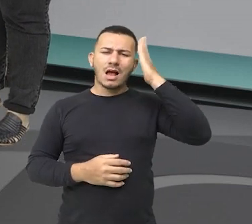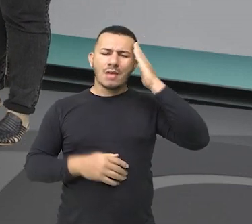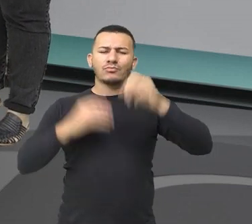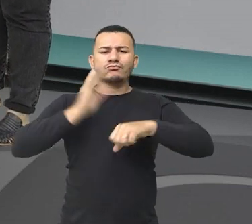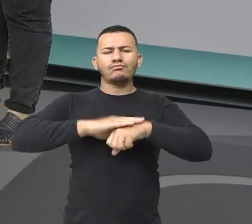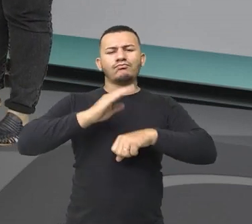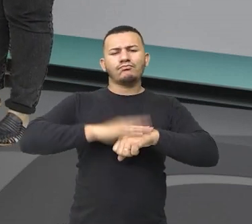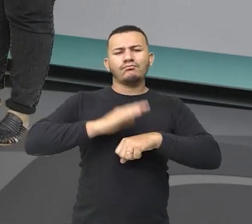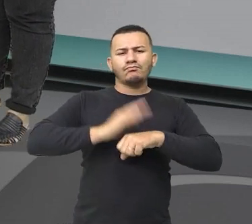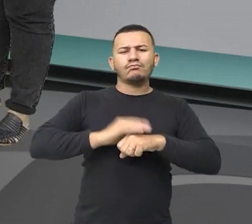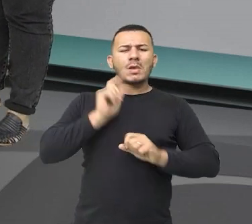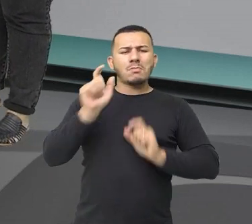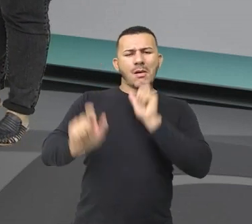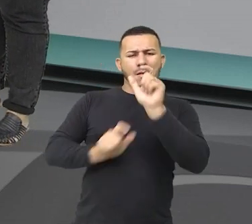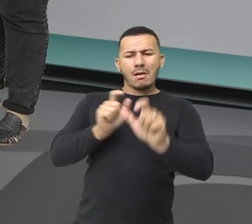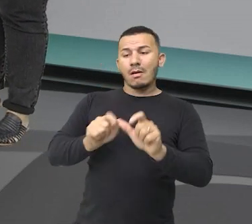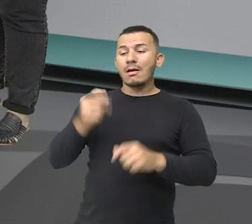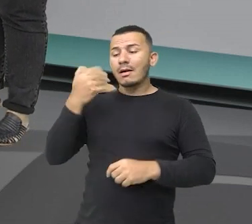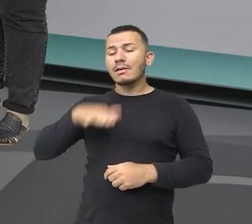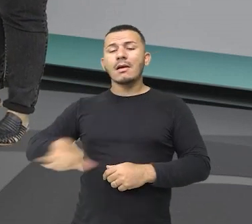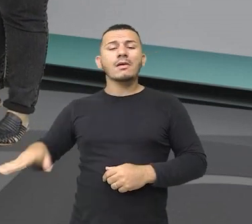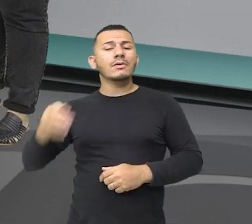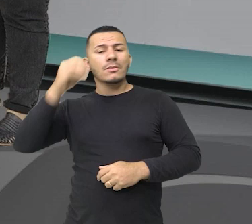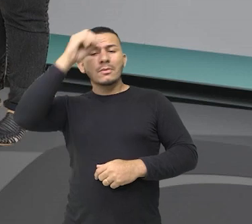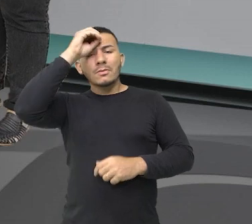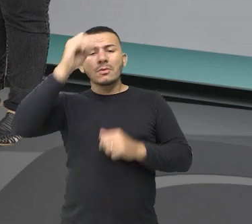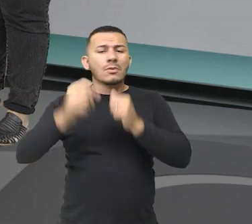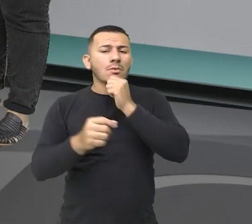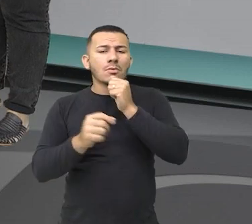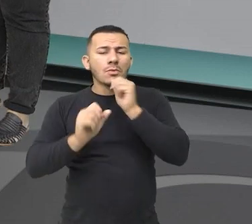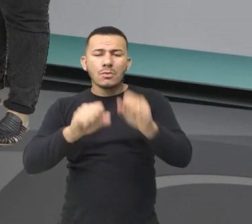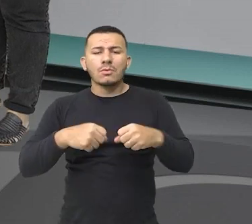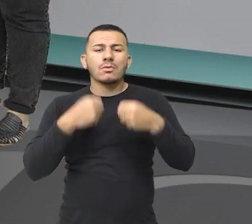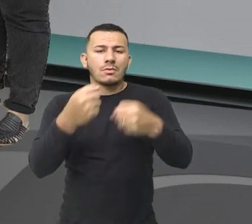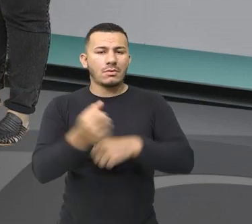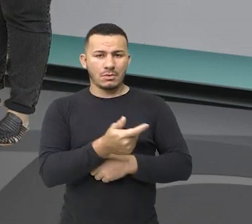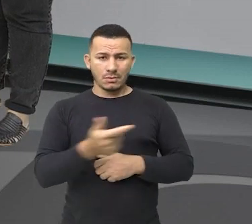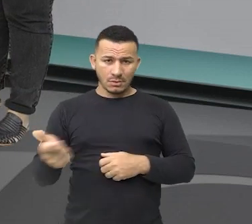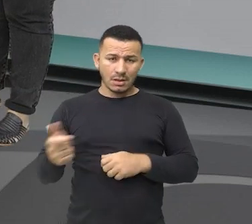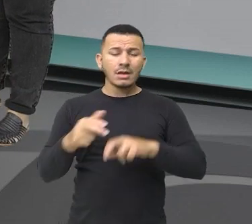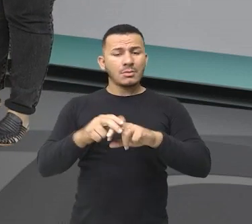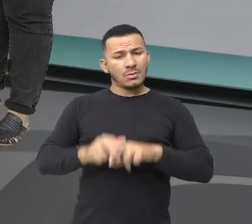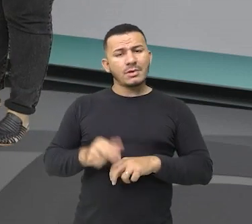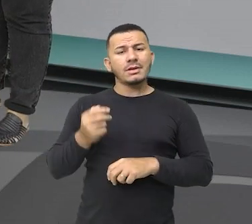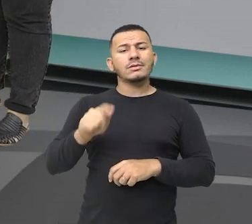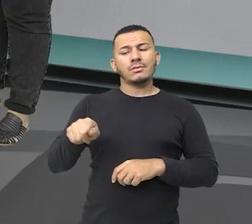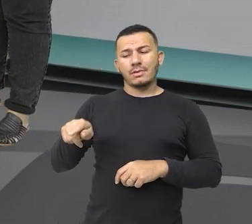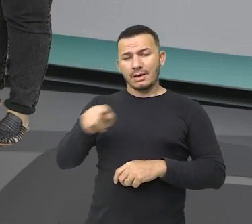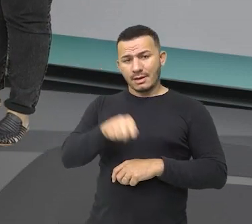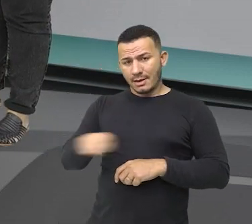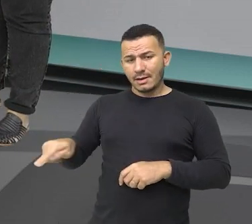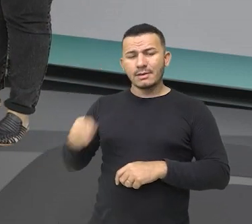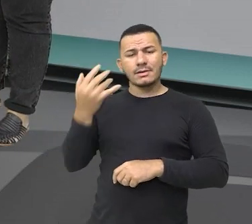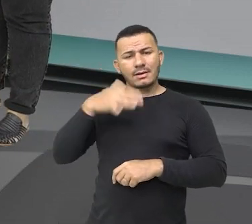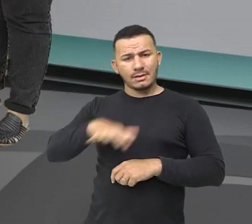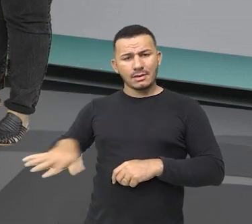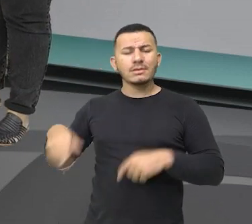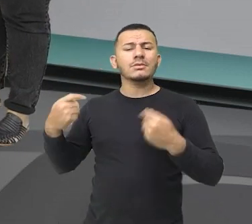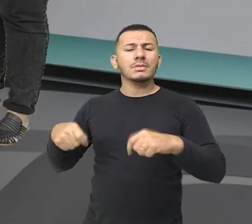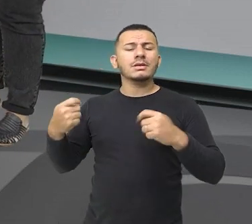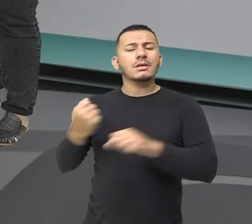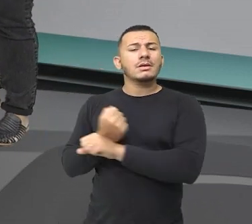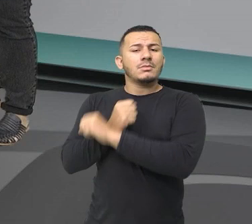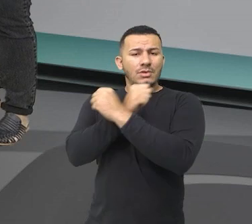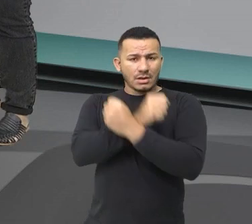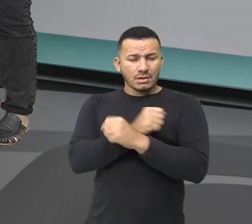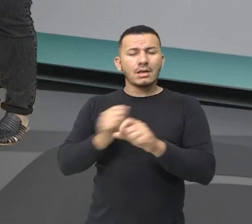aqui reforçam aquilo que a ideia central disse, de que a criança deve ser protegida e respeitada quanto aos seus direitos. E,